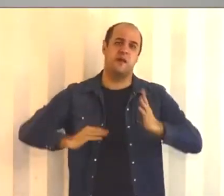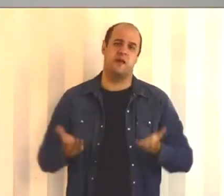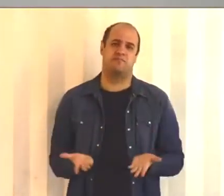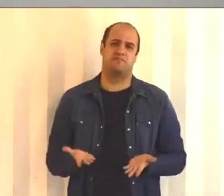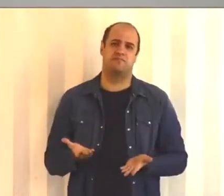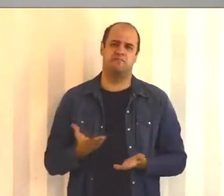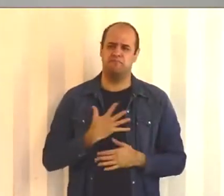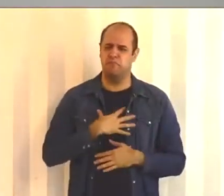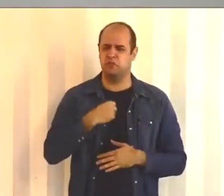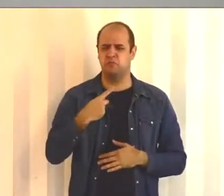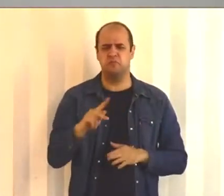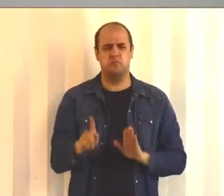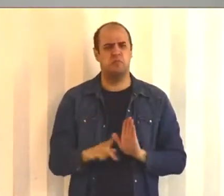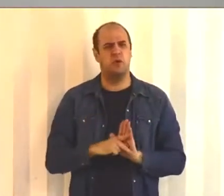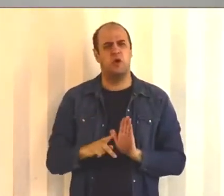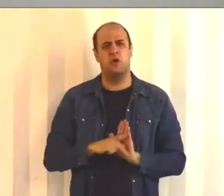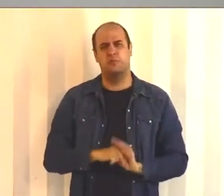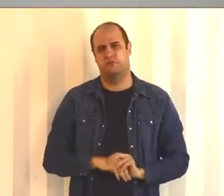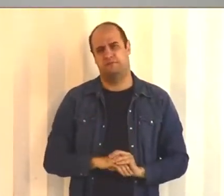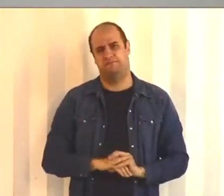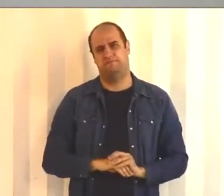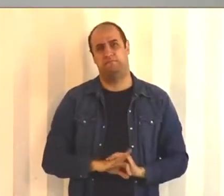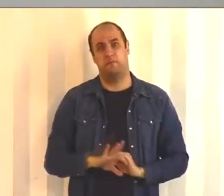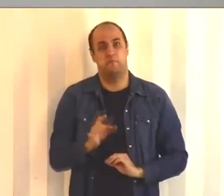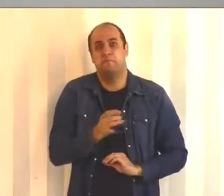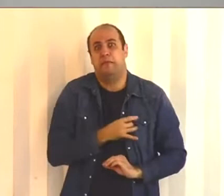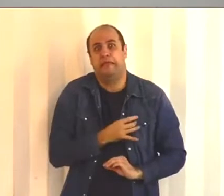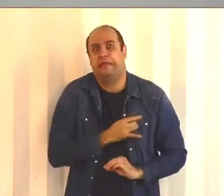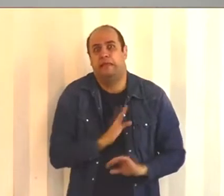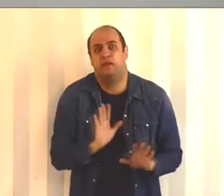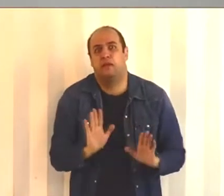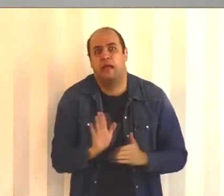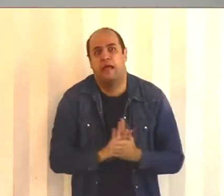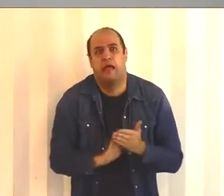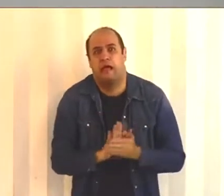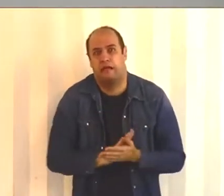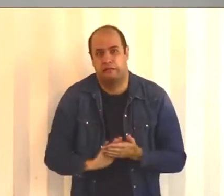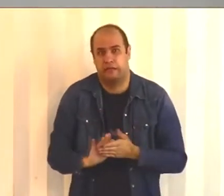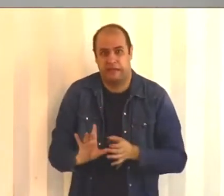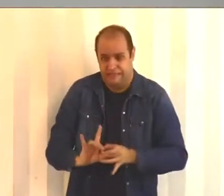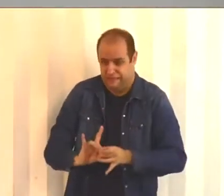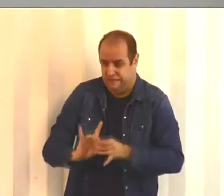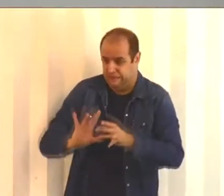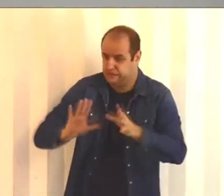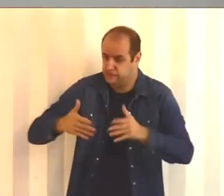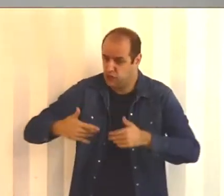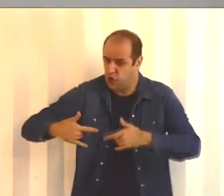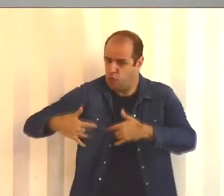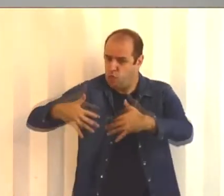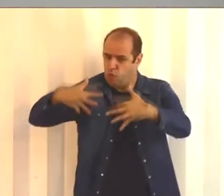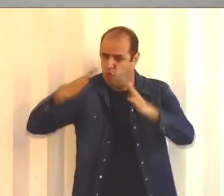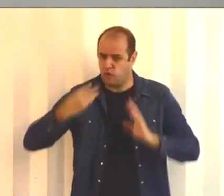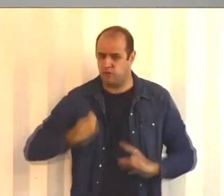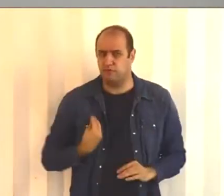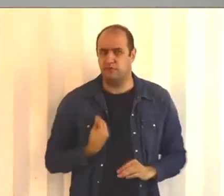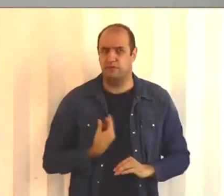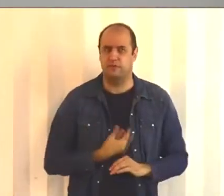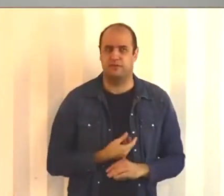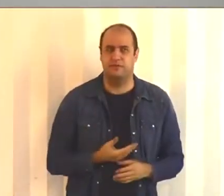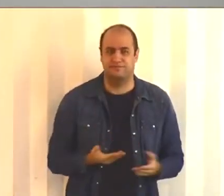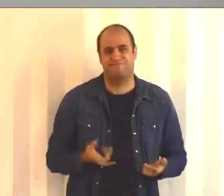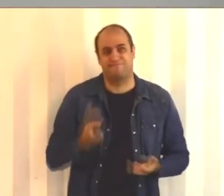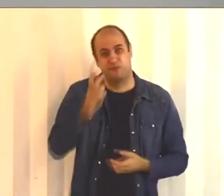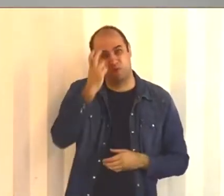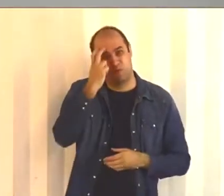gerarem seus filhos e suas filhas, e a não ter medo quando eles dão esses passos. Infelizmente o Ocidente, a